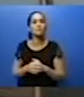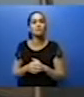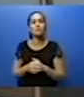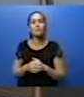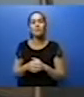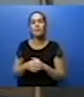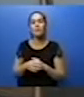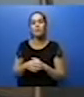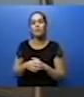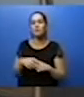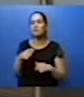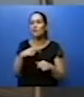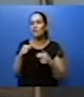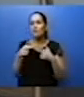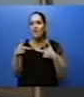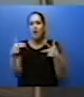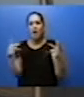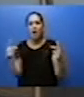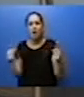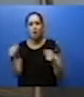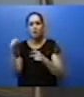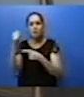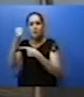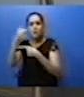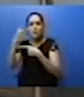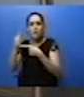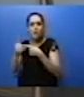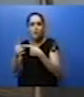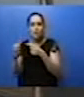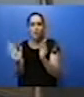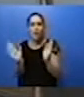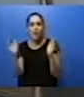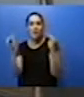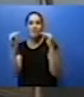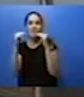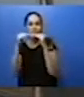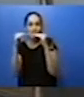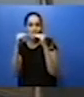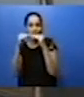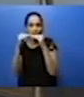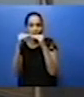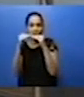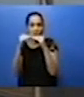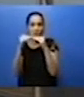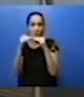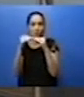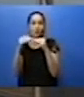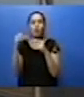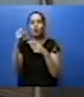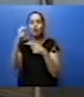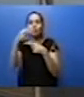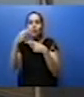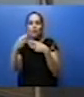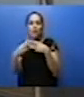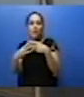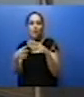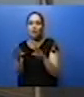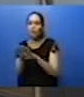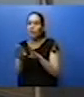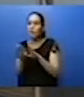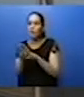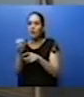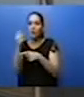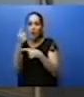várias frações equivalentes é dois terços e também do meio e depois